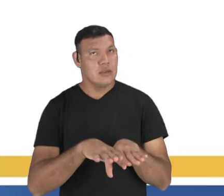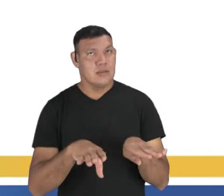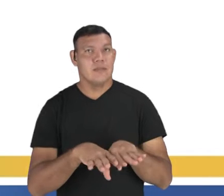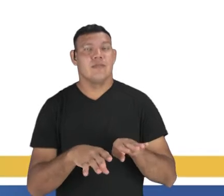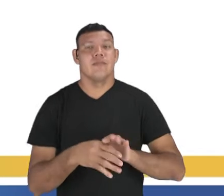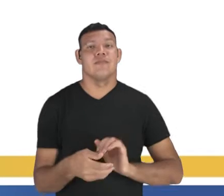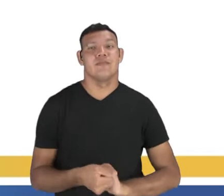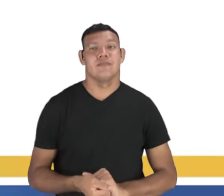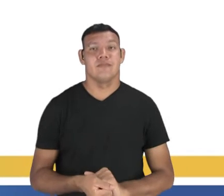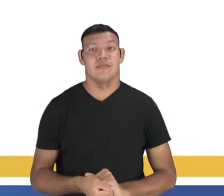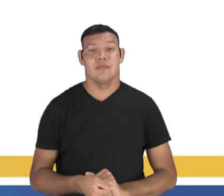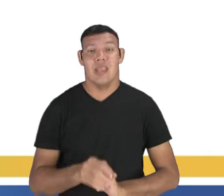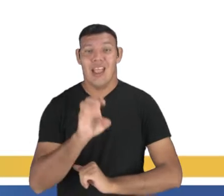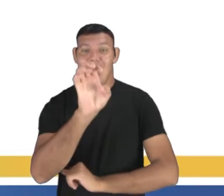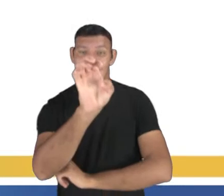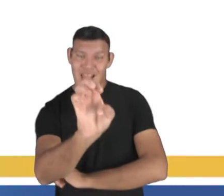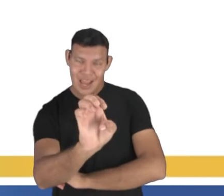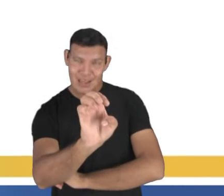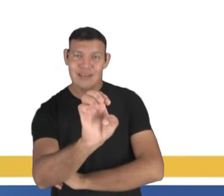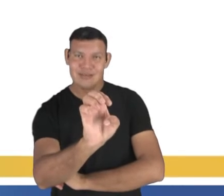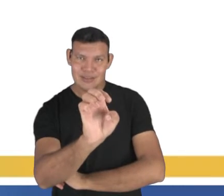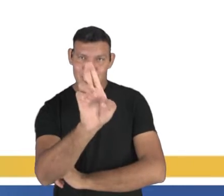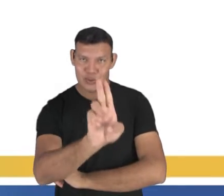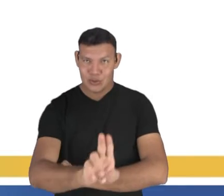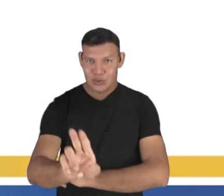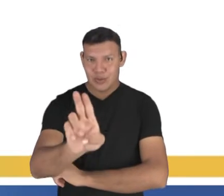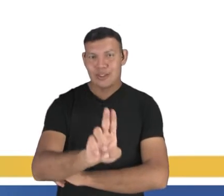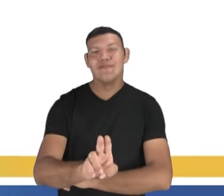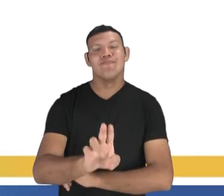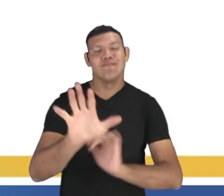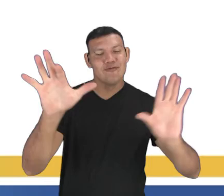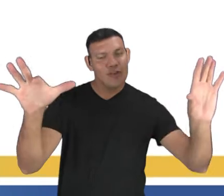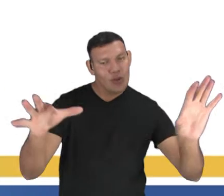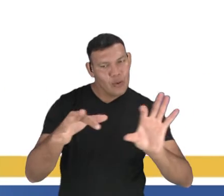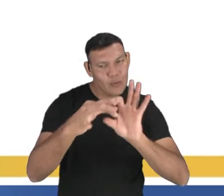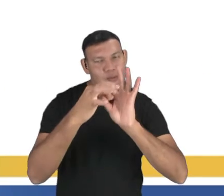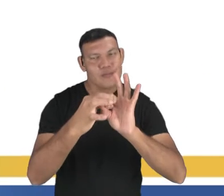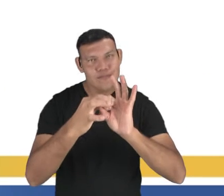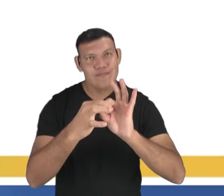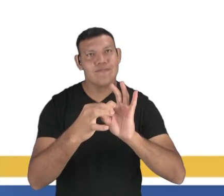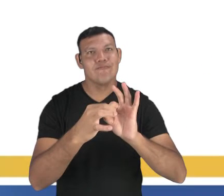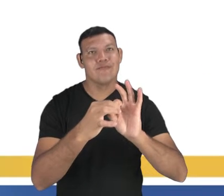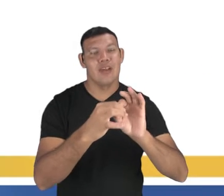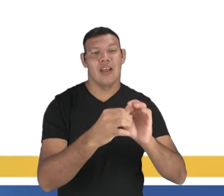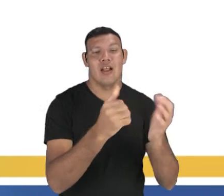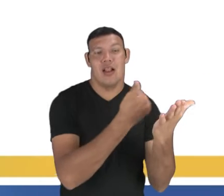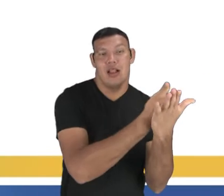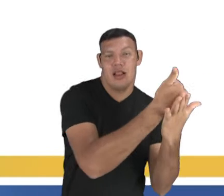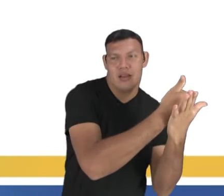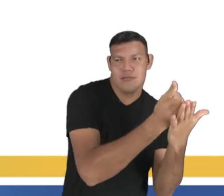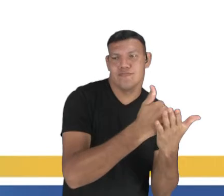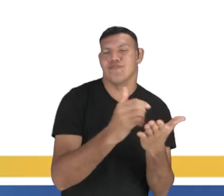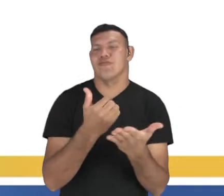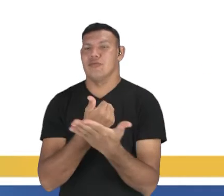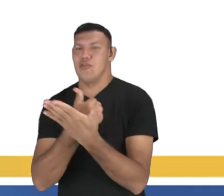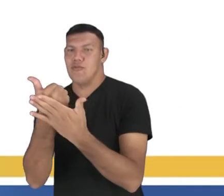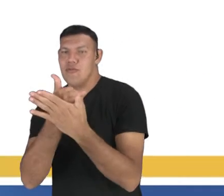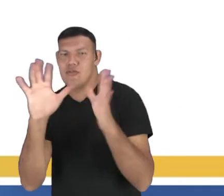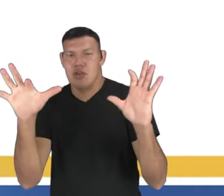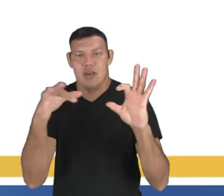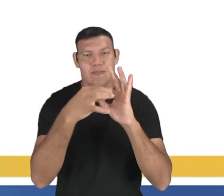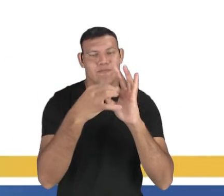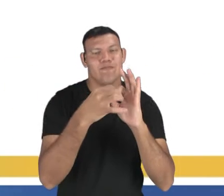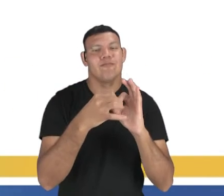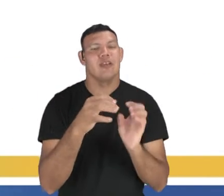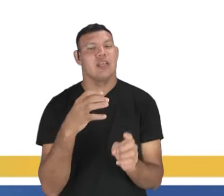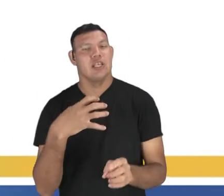e, ele está querendo exatamente fazer o quê? Unir ações, fatos,